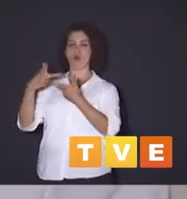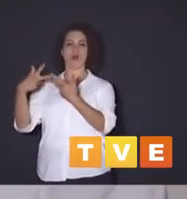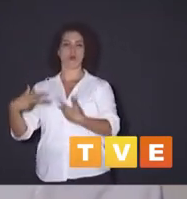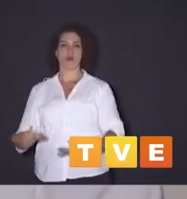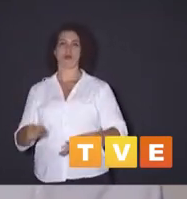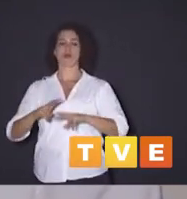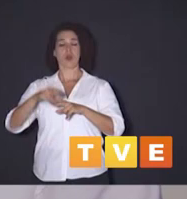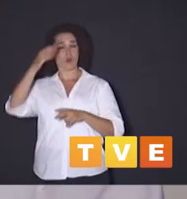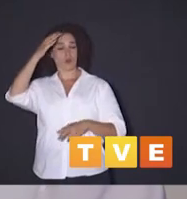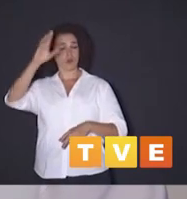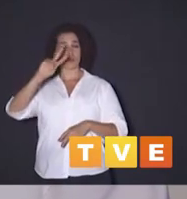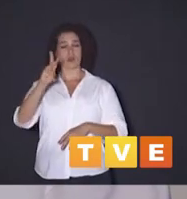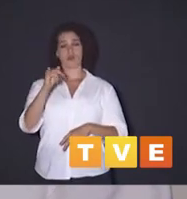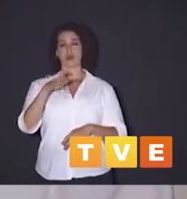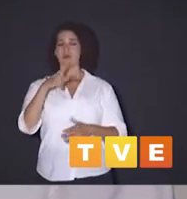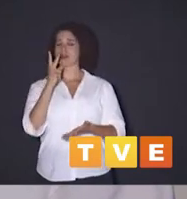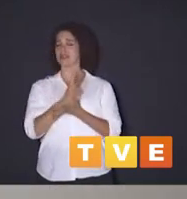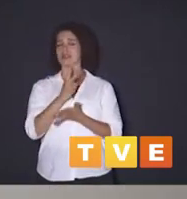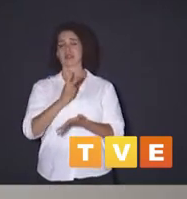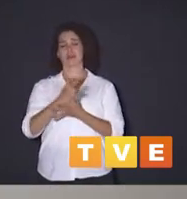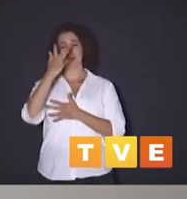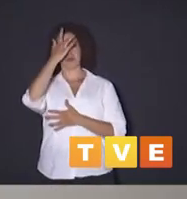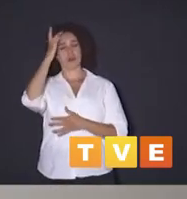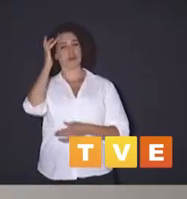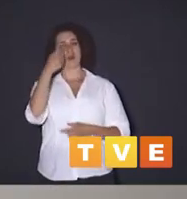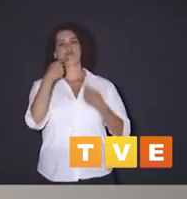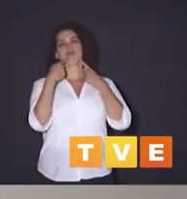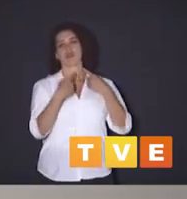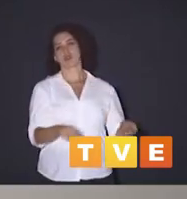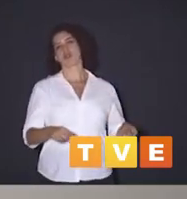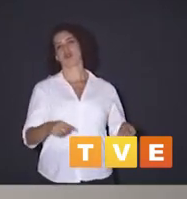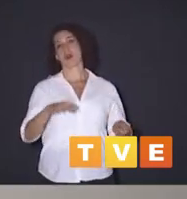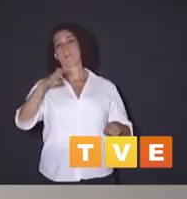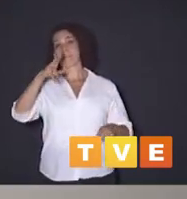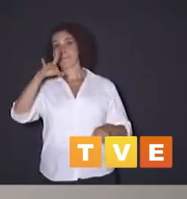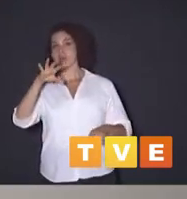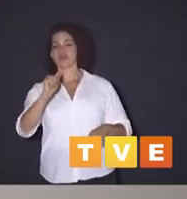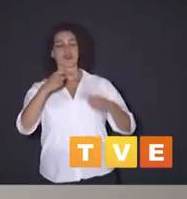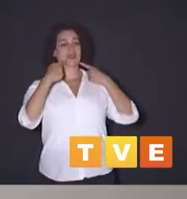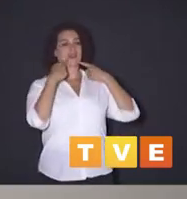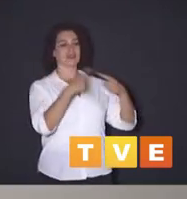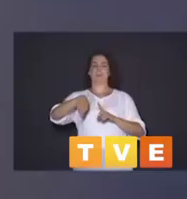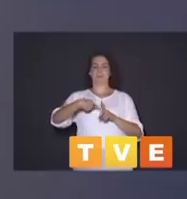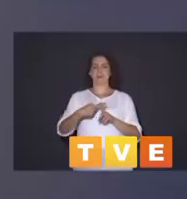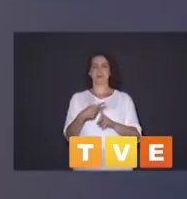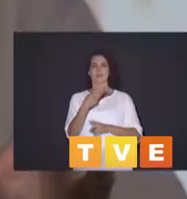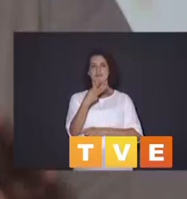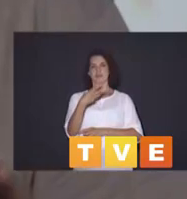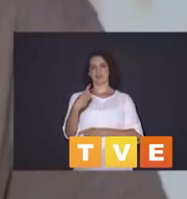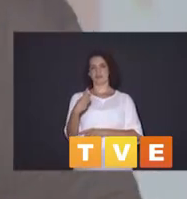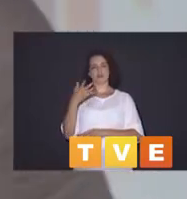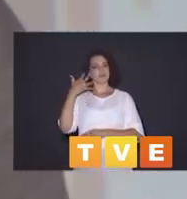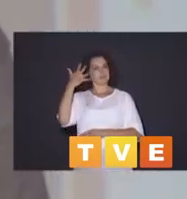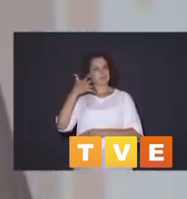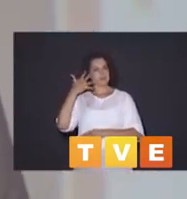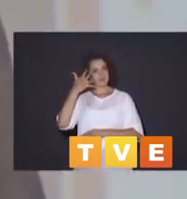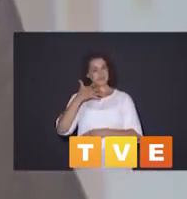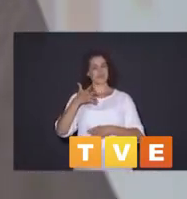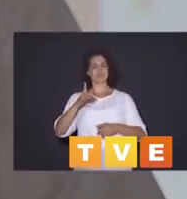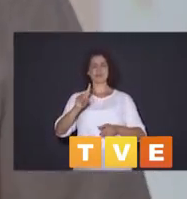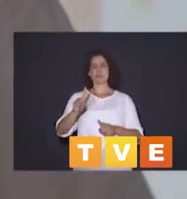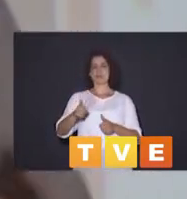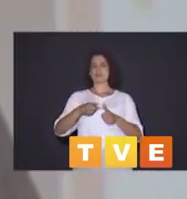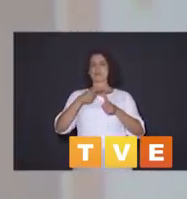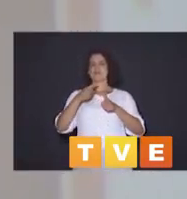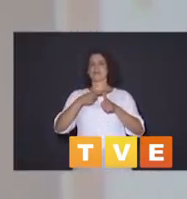sempre foi finalizada pela grande mídia né e essa grande mídia agora diz que ele é bonitinho primeiro desafio que a gente tem